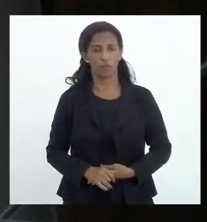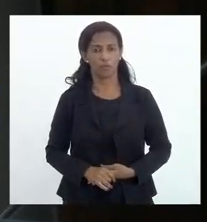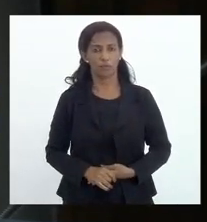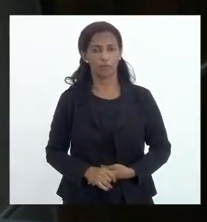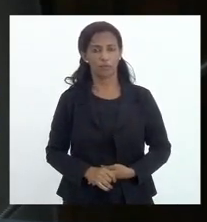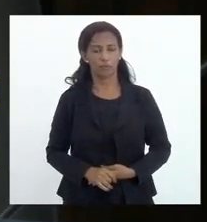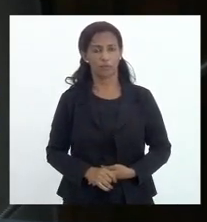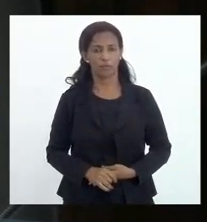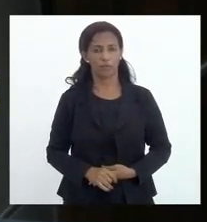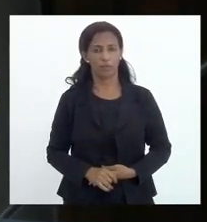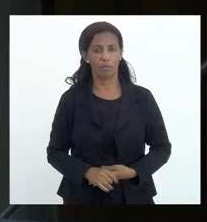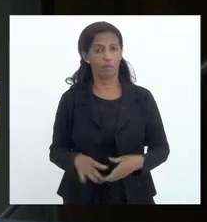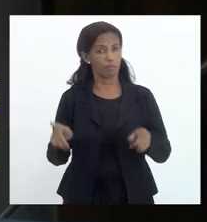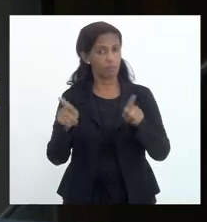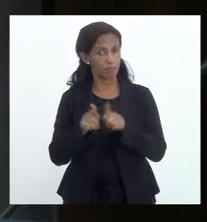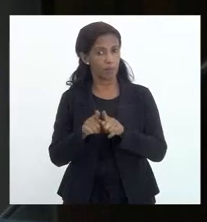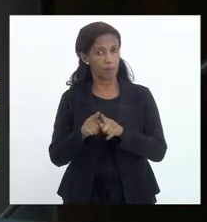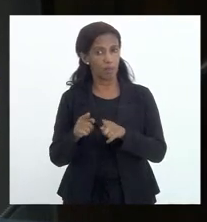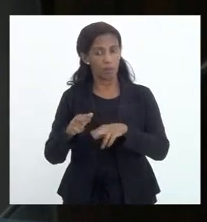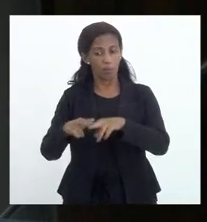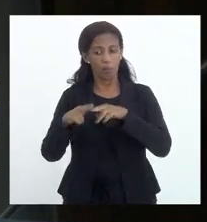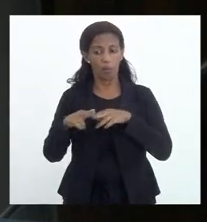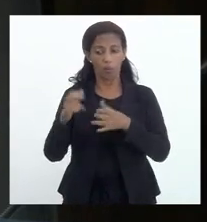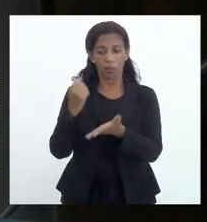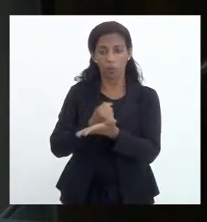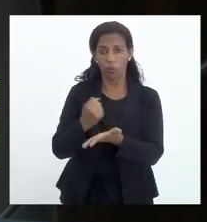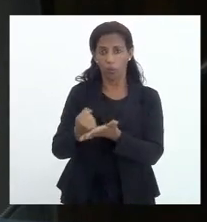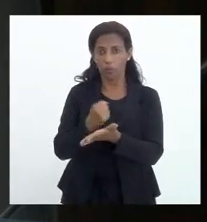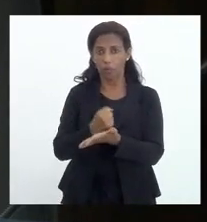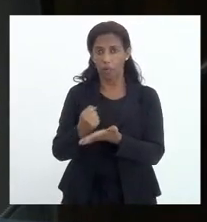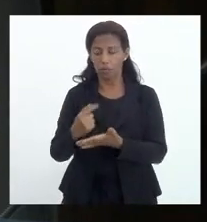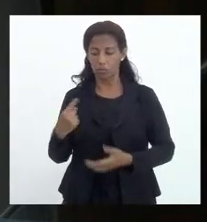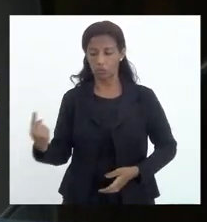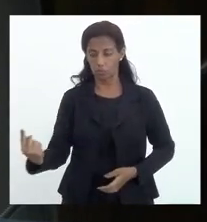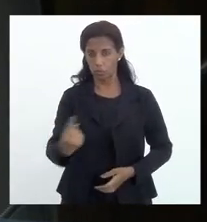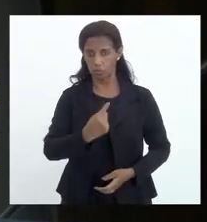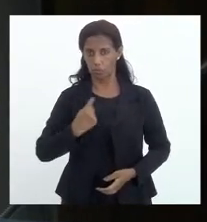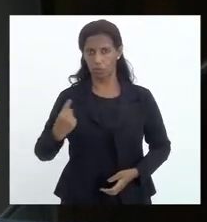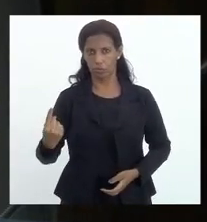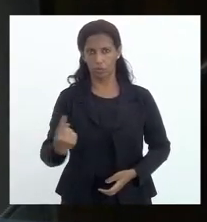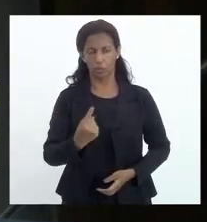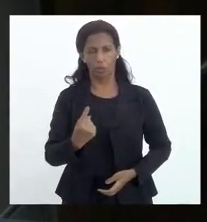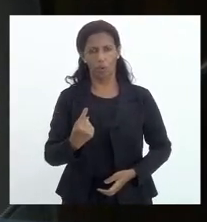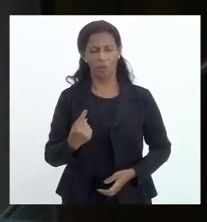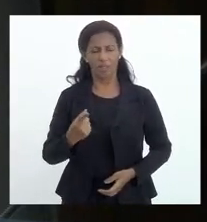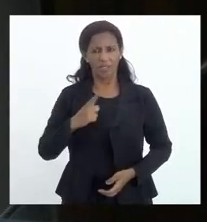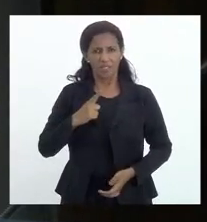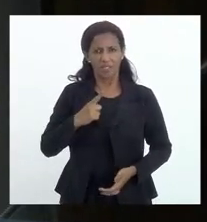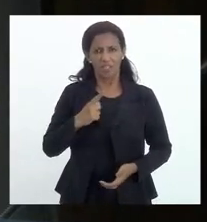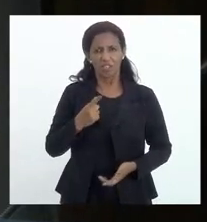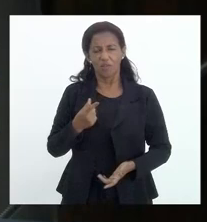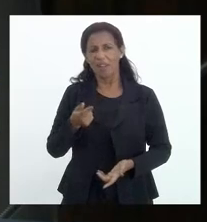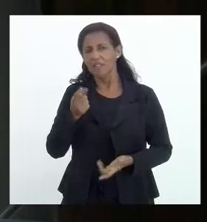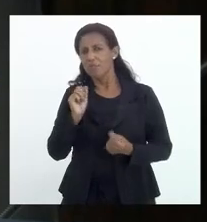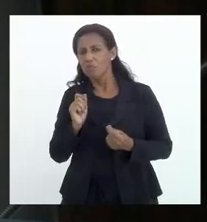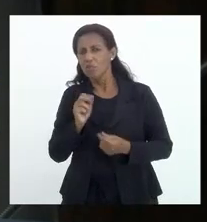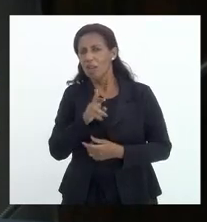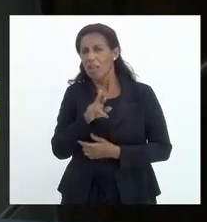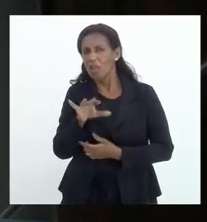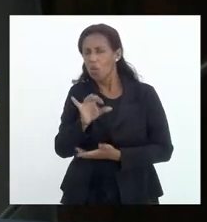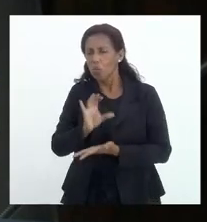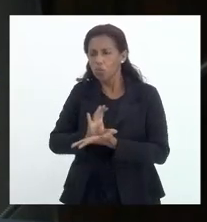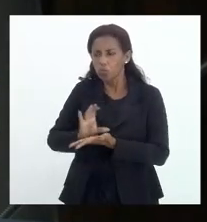E ainda por questões contratuais, até para nós, se nós tivéssemos todo o recurso, antecipar e quitar